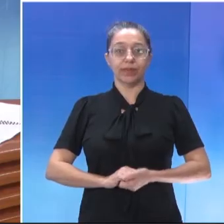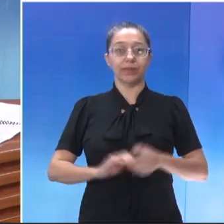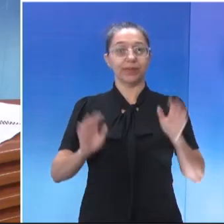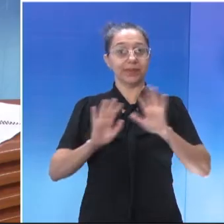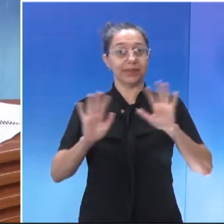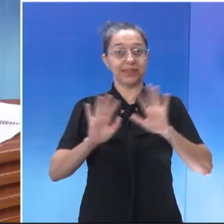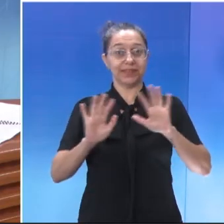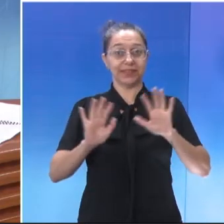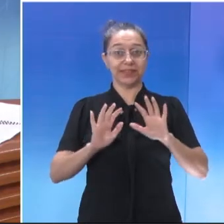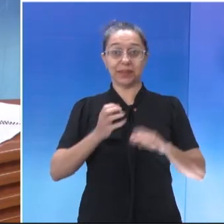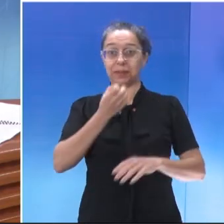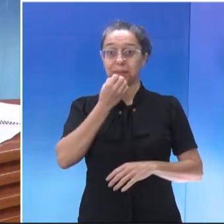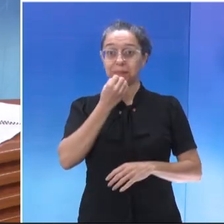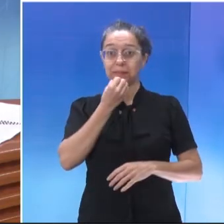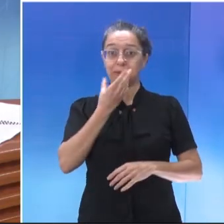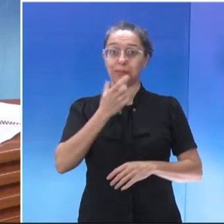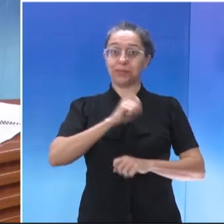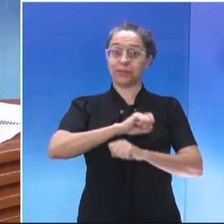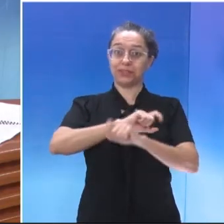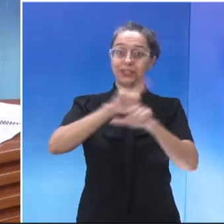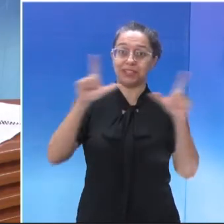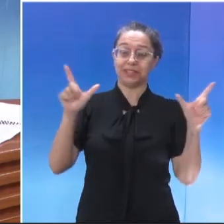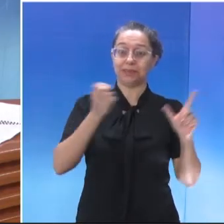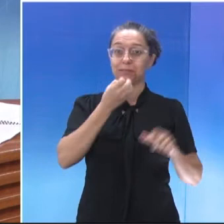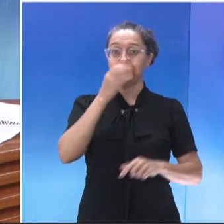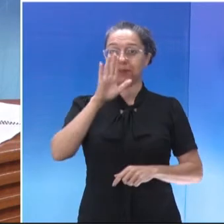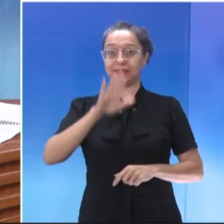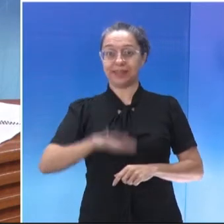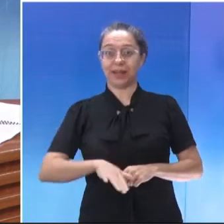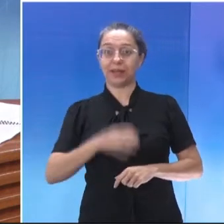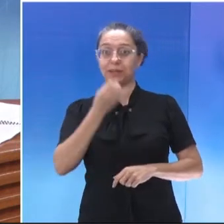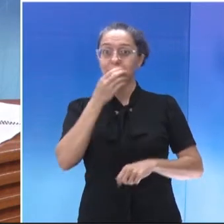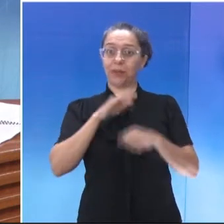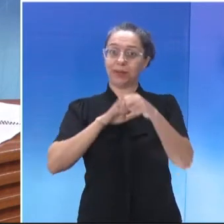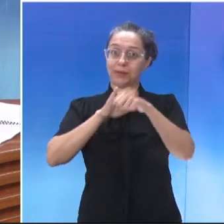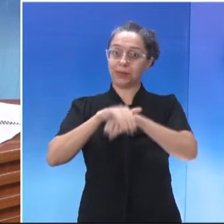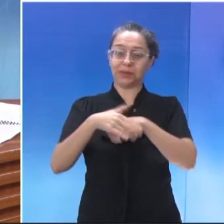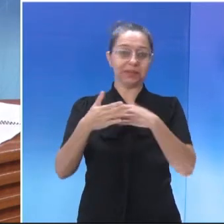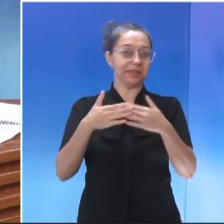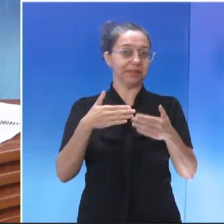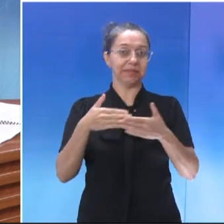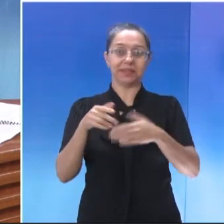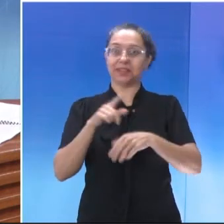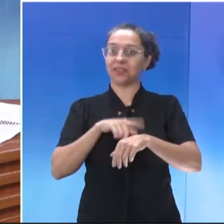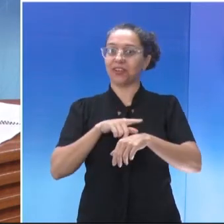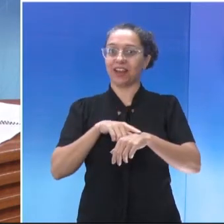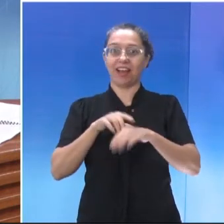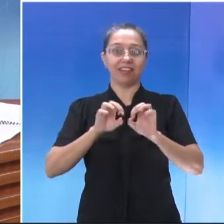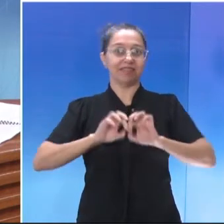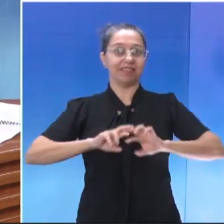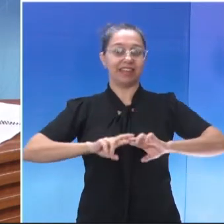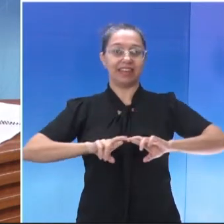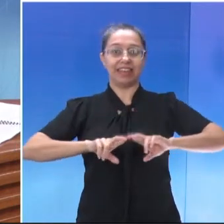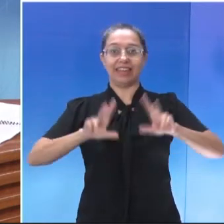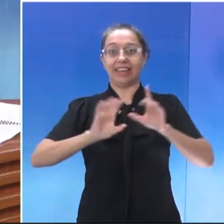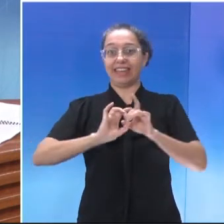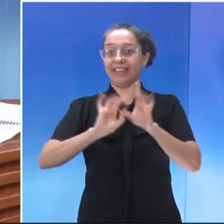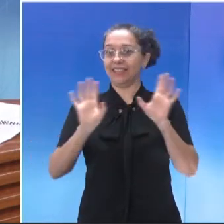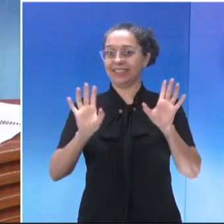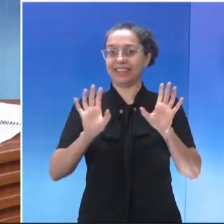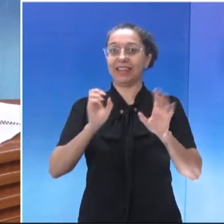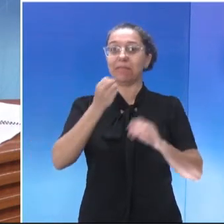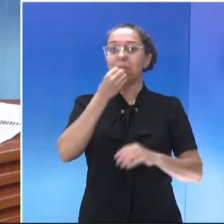Oi meninos, bom dia, boa tarde, boa noite, independente do horário que vocês vão estudar, né? Boa madrugada. Vamos